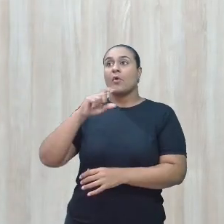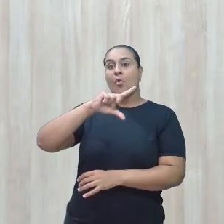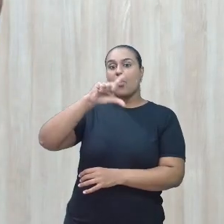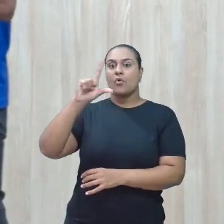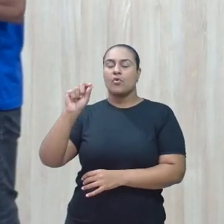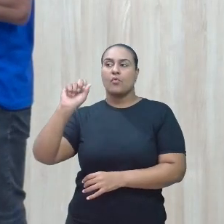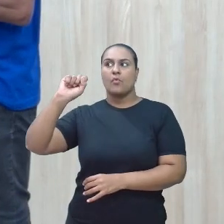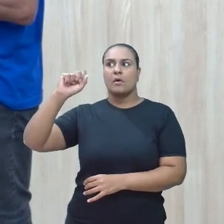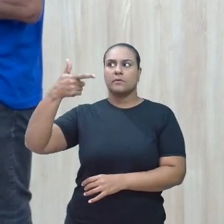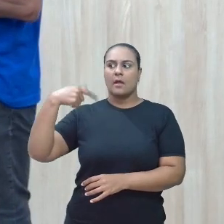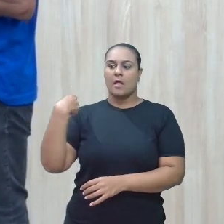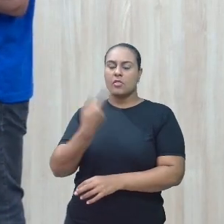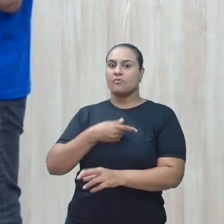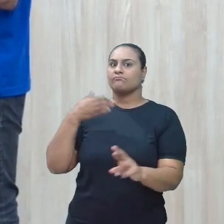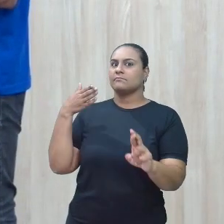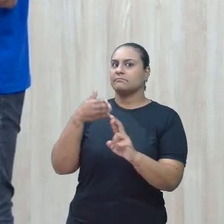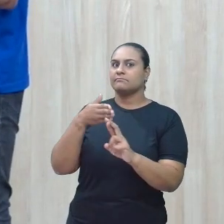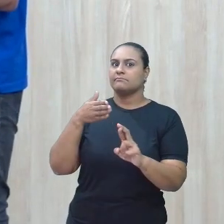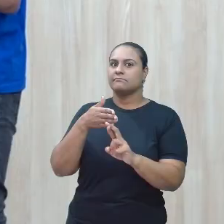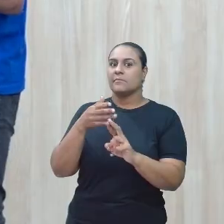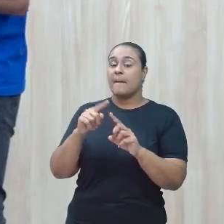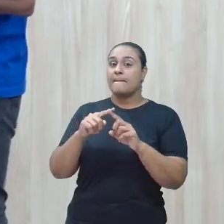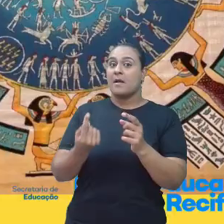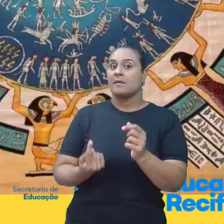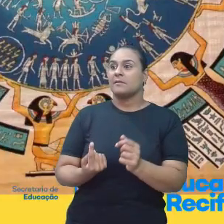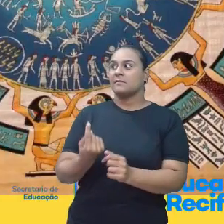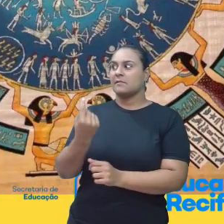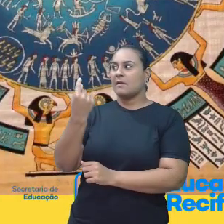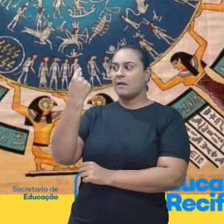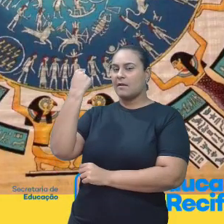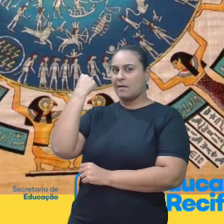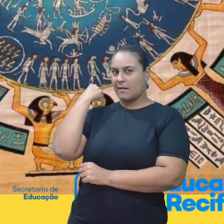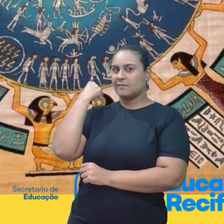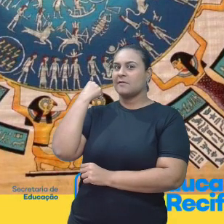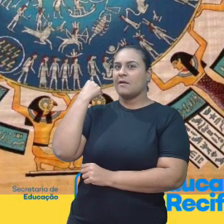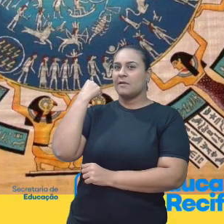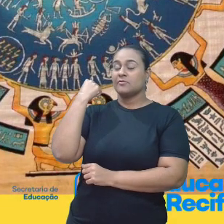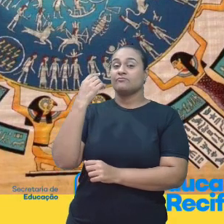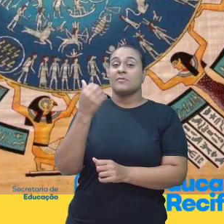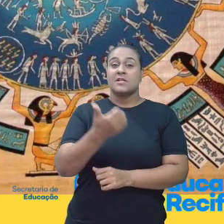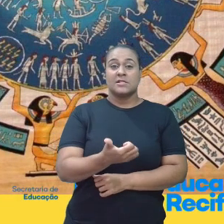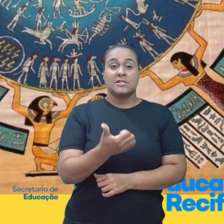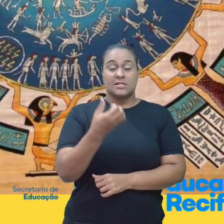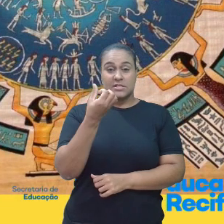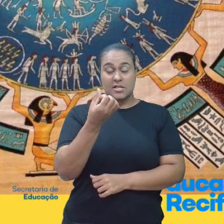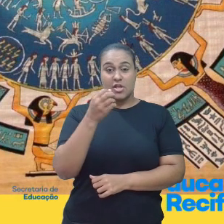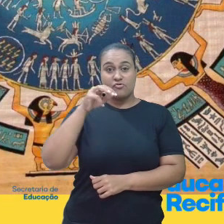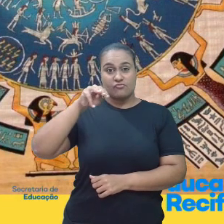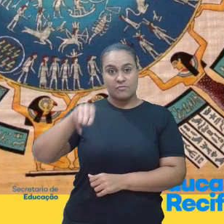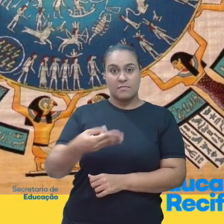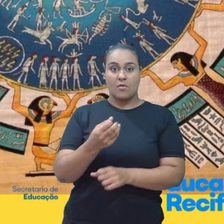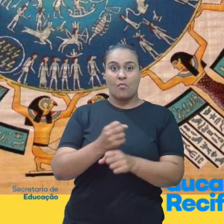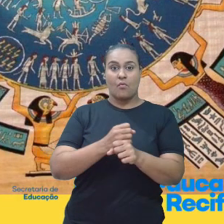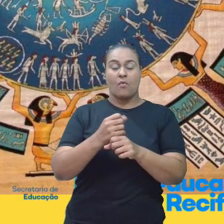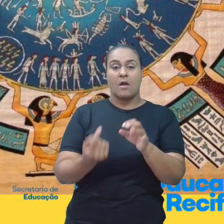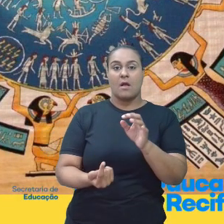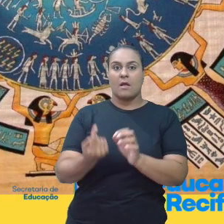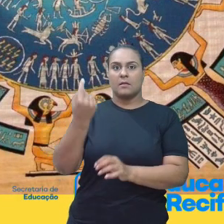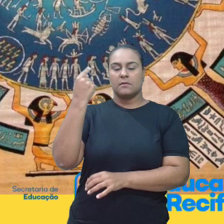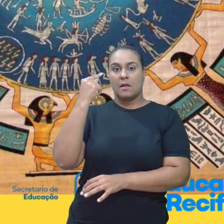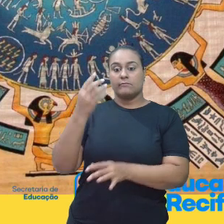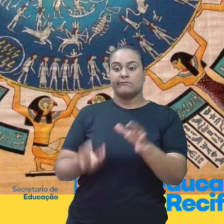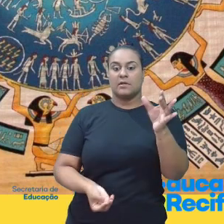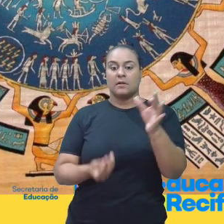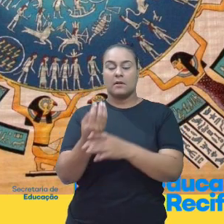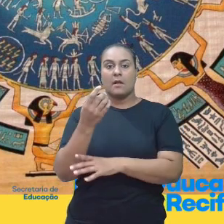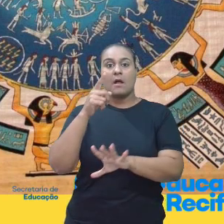referência. Mas lá atrás, os egípcios, tá? Aproximadamente 6.000 anos assim, eles desenvolveram um